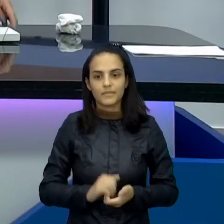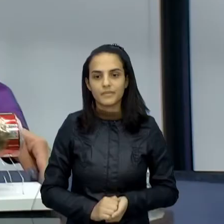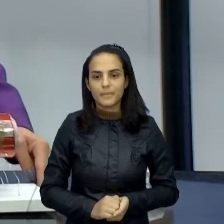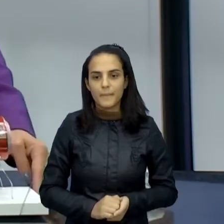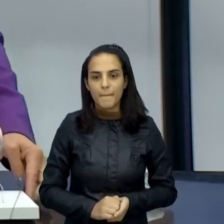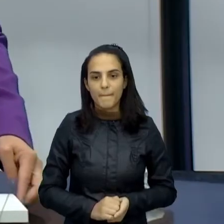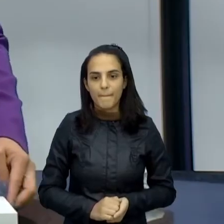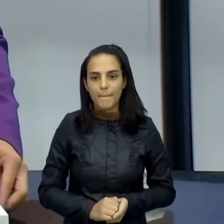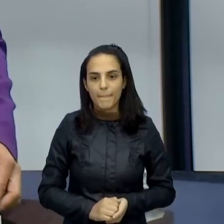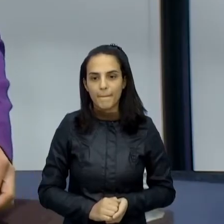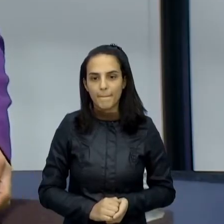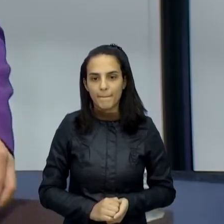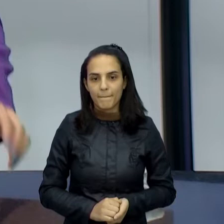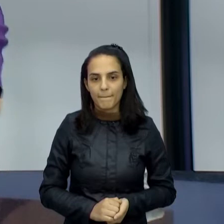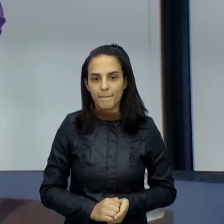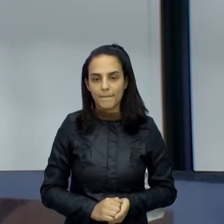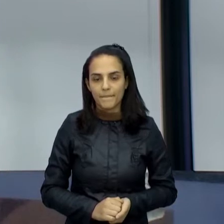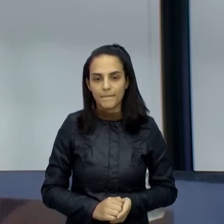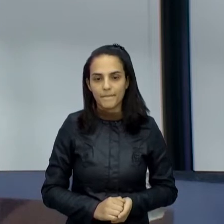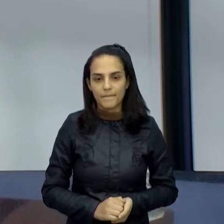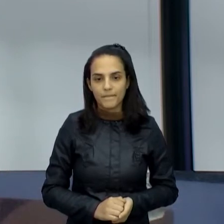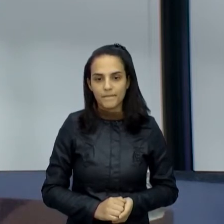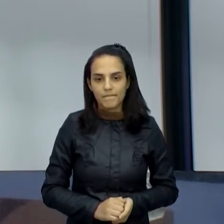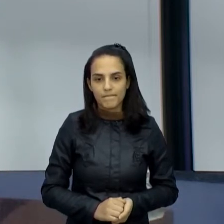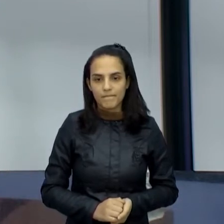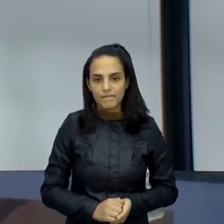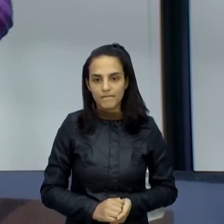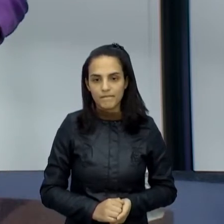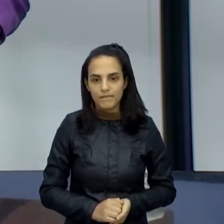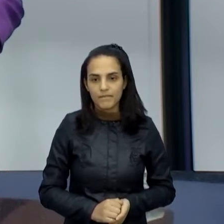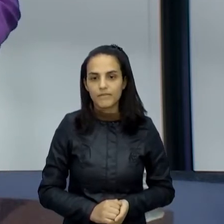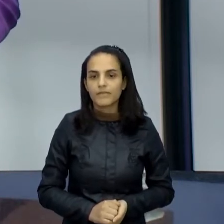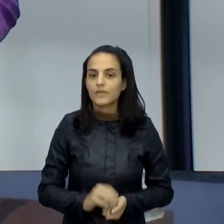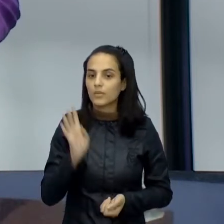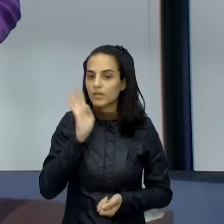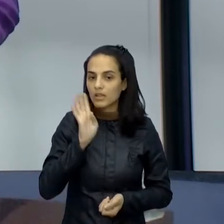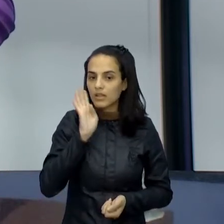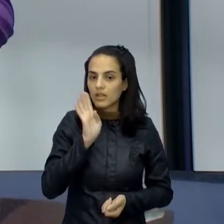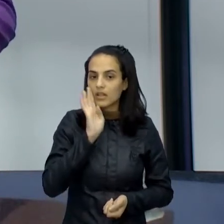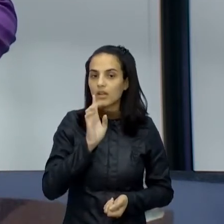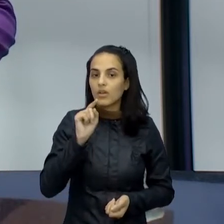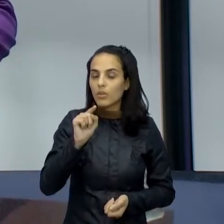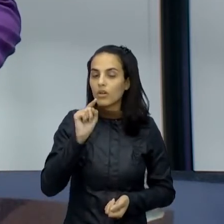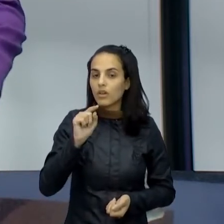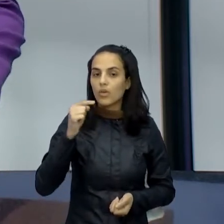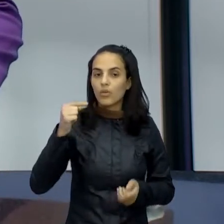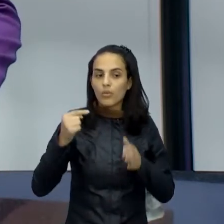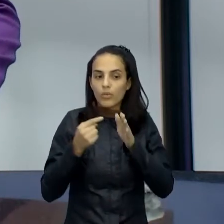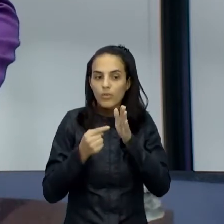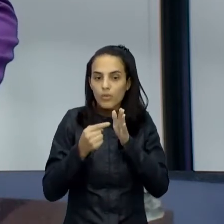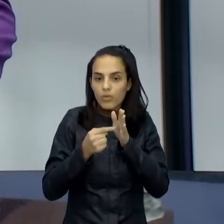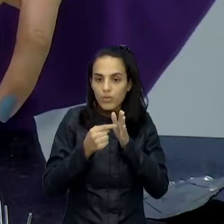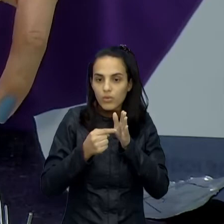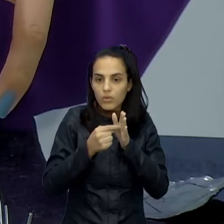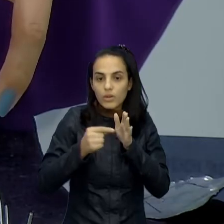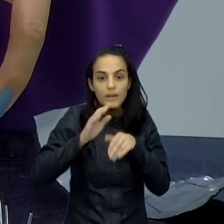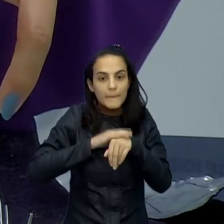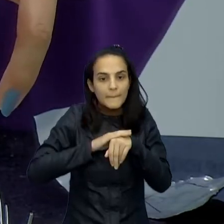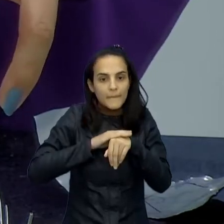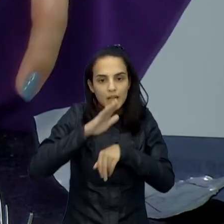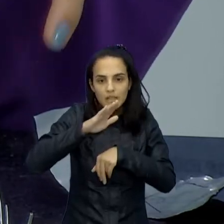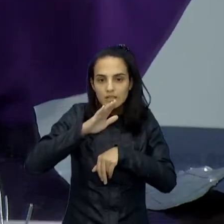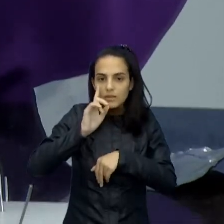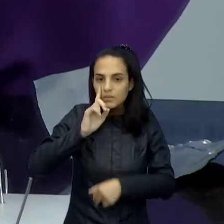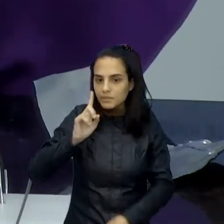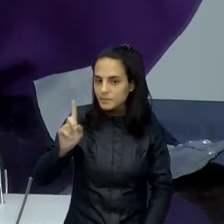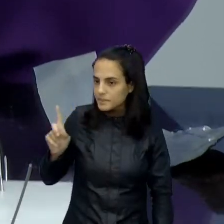já viram aí no videozinho. Ó, o legal é você colocar esse furo mais para cima, tá